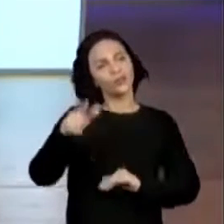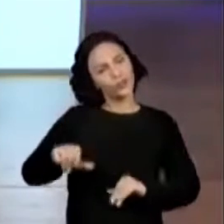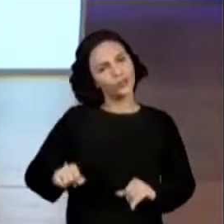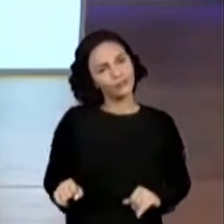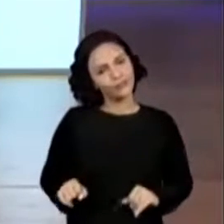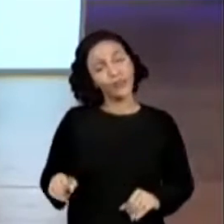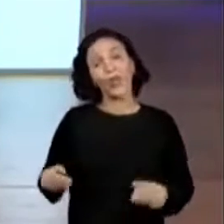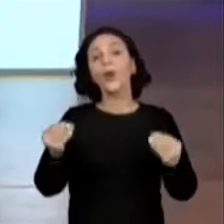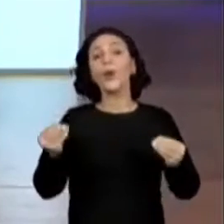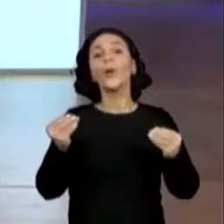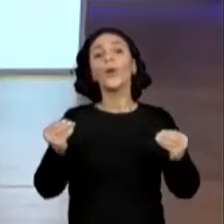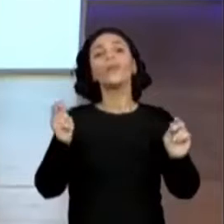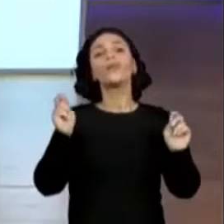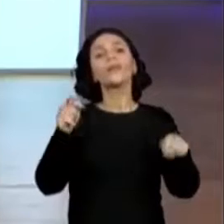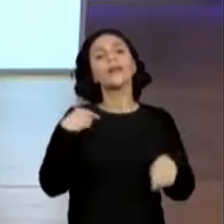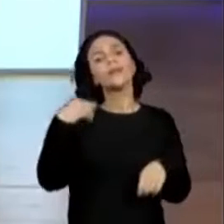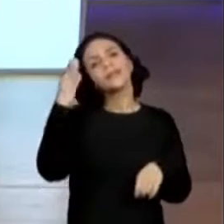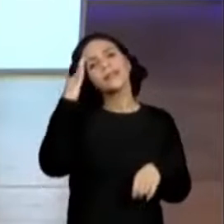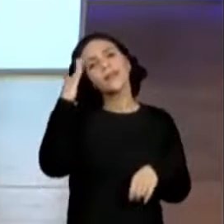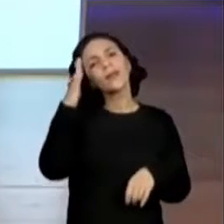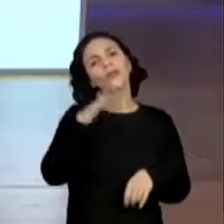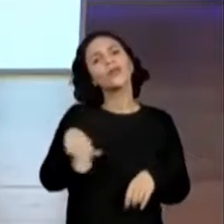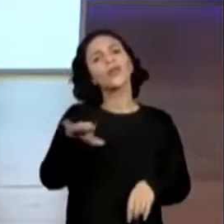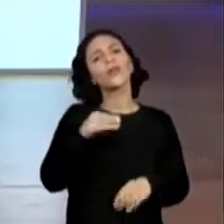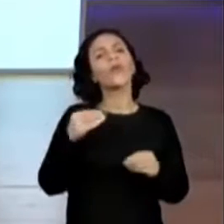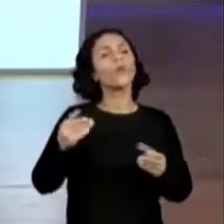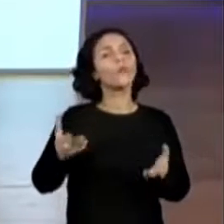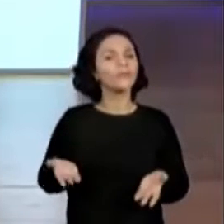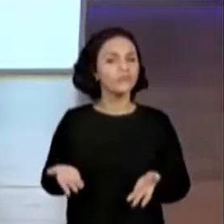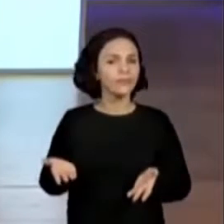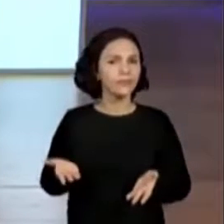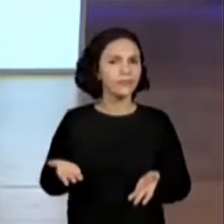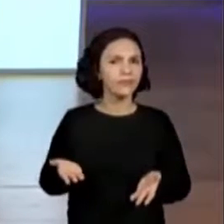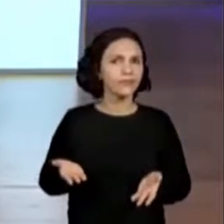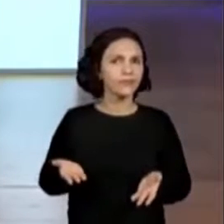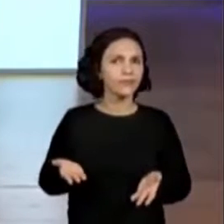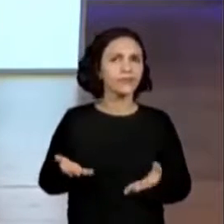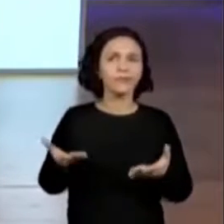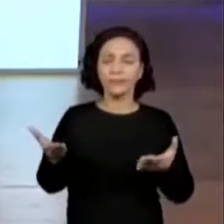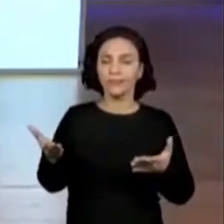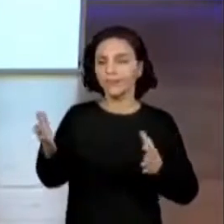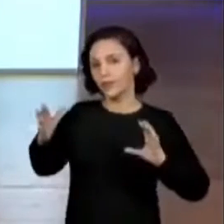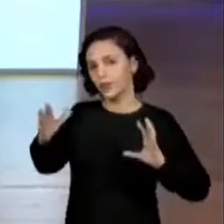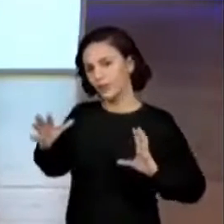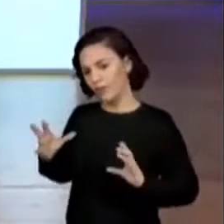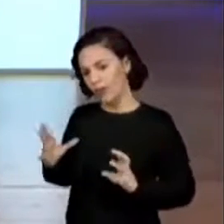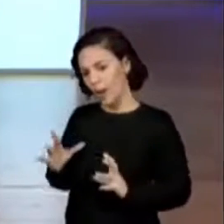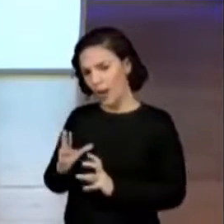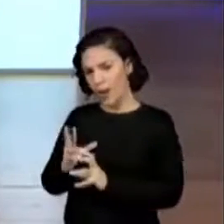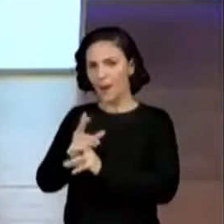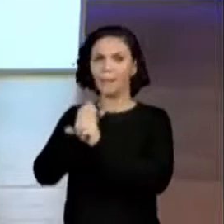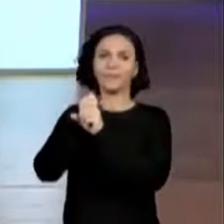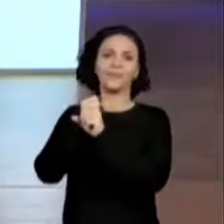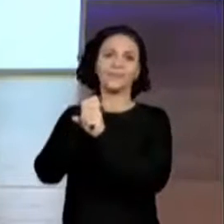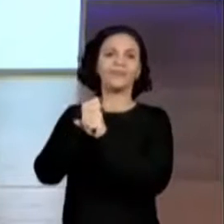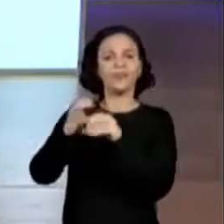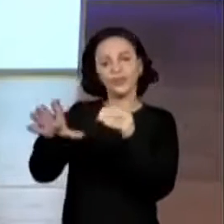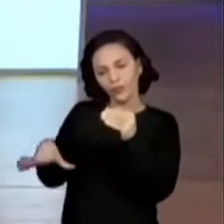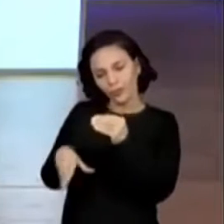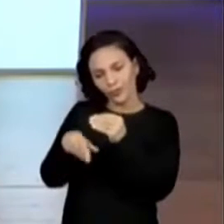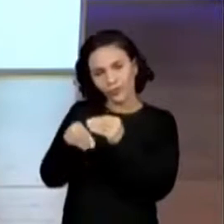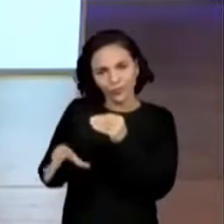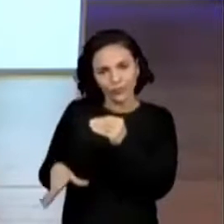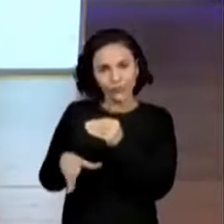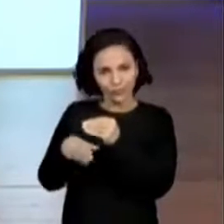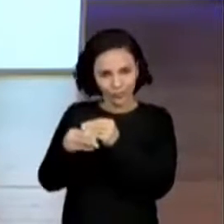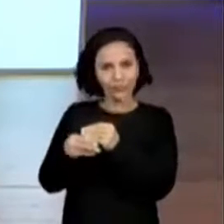gente faz para poder saber o total de tudo? A gente vai somar todos os biscoitos. E isso, acrescentar tudo, somar